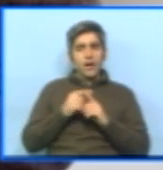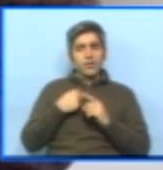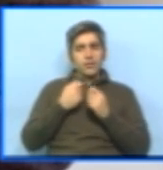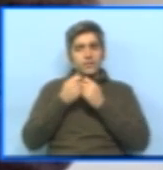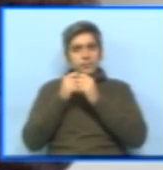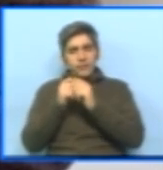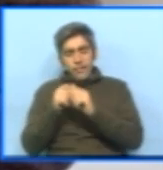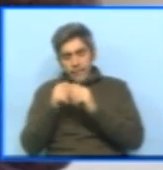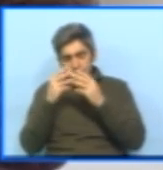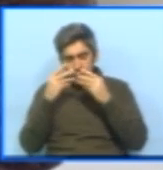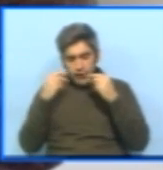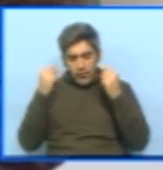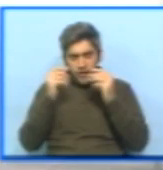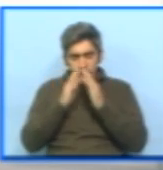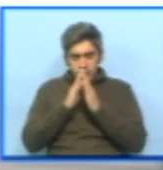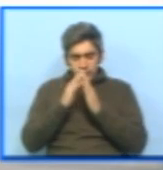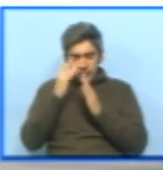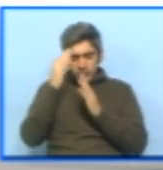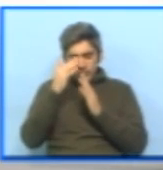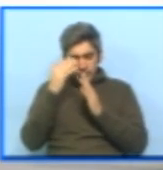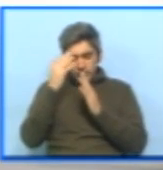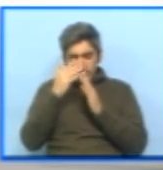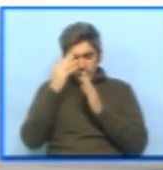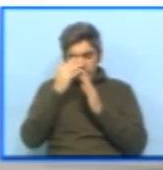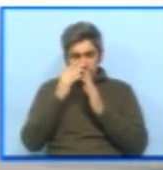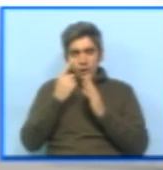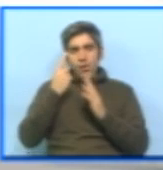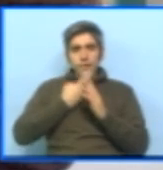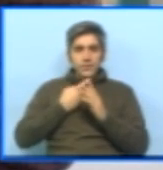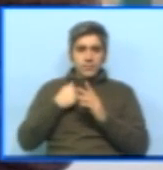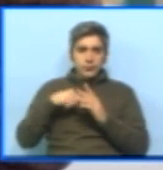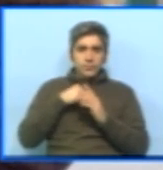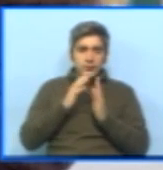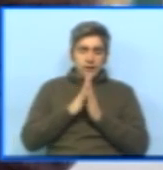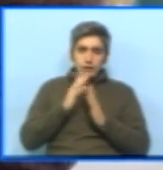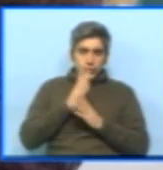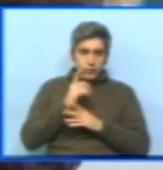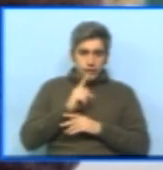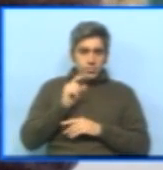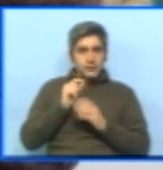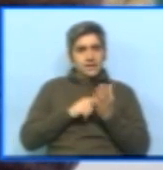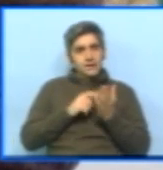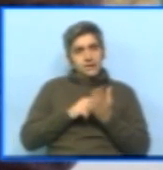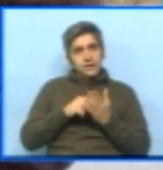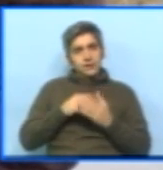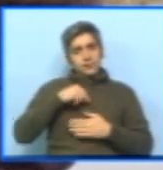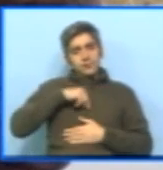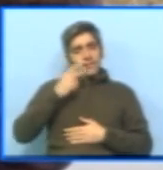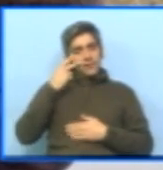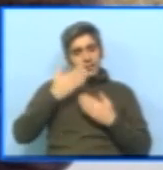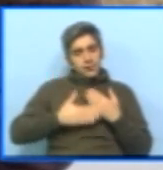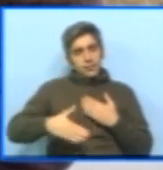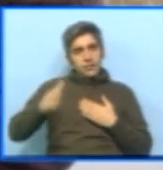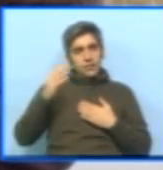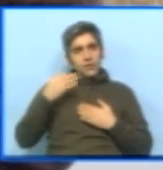espiritual, que mais do que uma obrigação nossa de clérigos, é também uma necessidade para a nossa vida, até